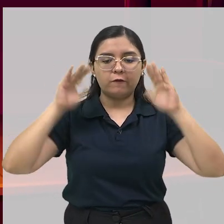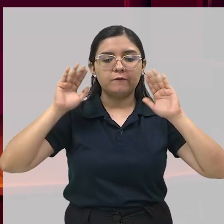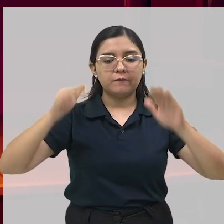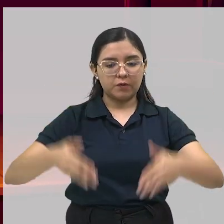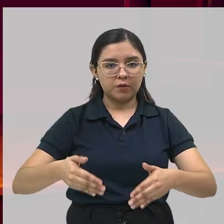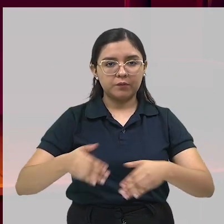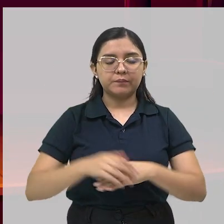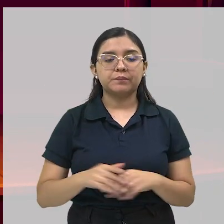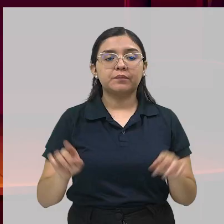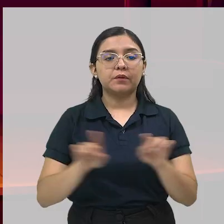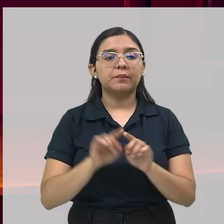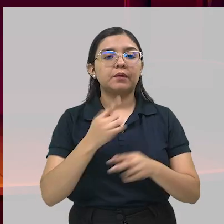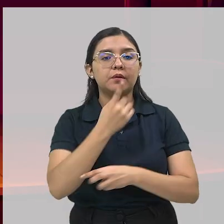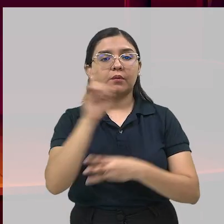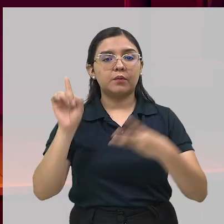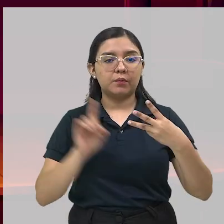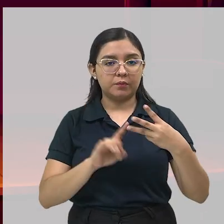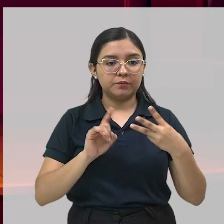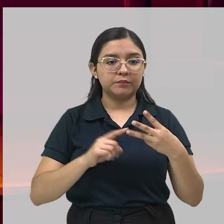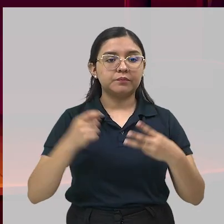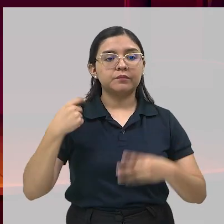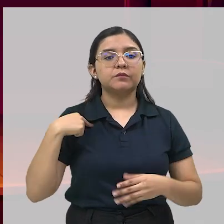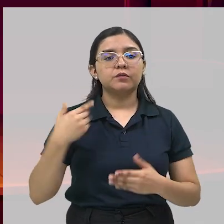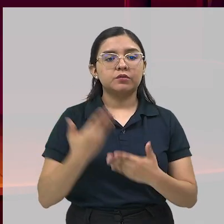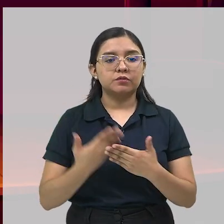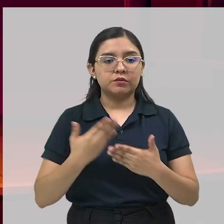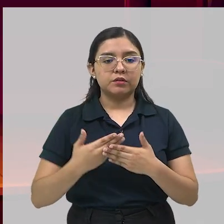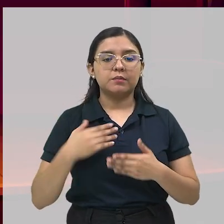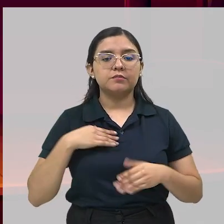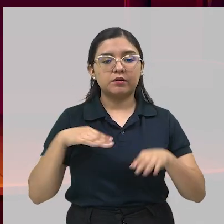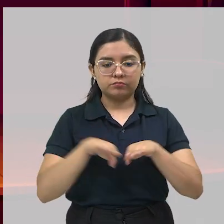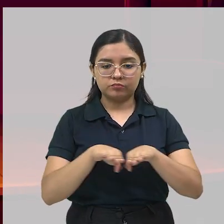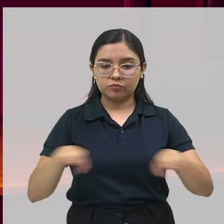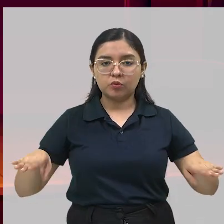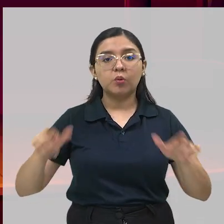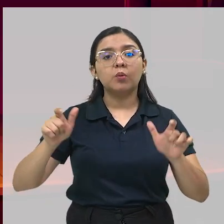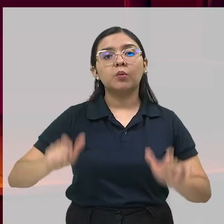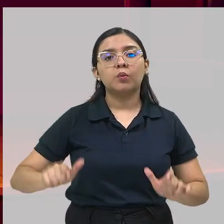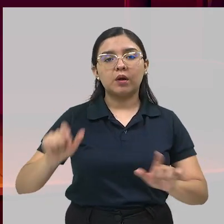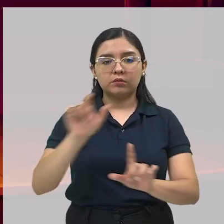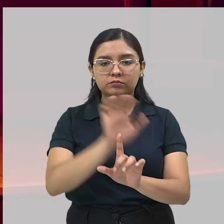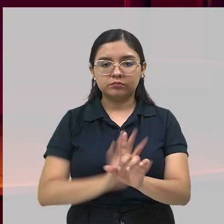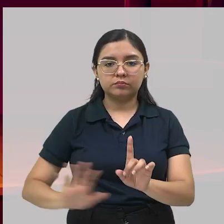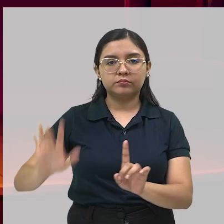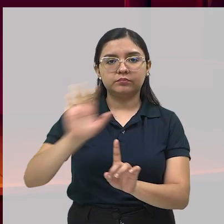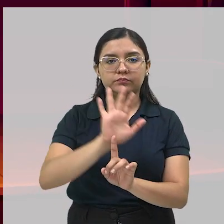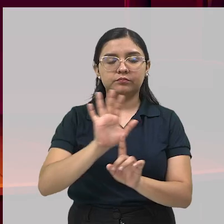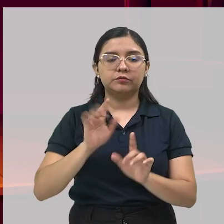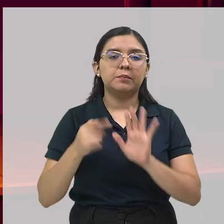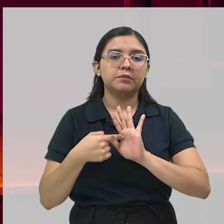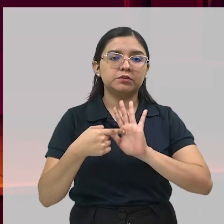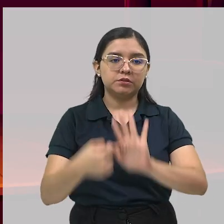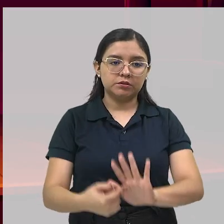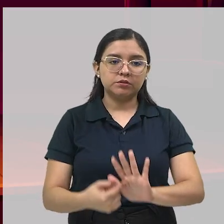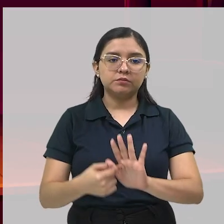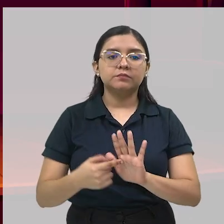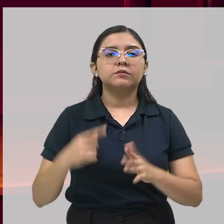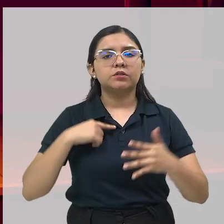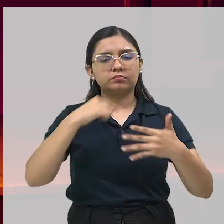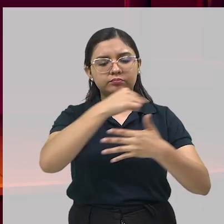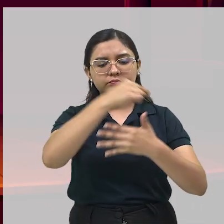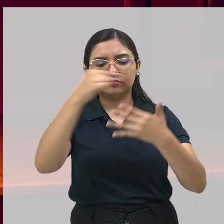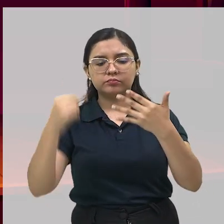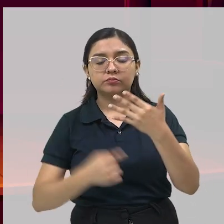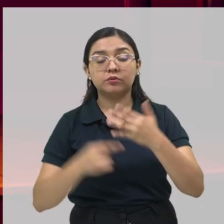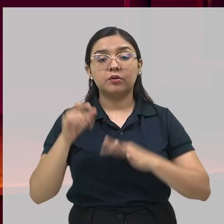iluminação. E outro elemento que nós conversamos também foi o cenário. O cenário e os espaços de apresentação, que é o conjunto de